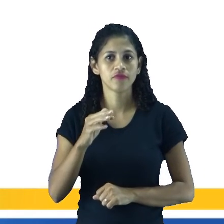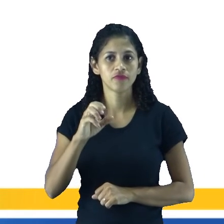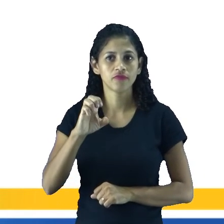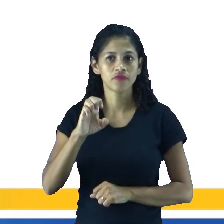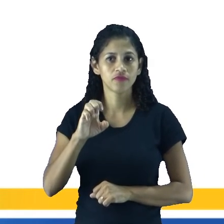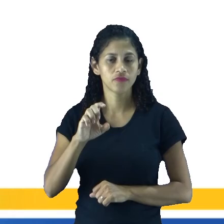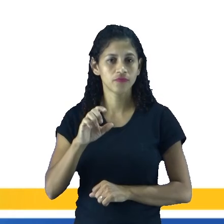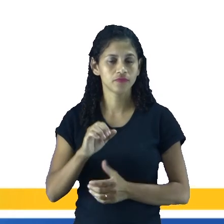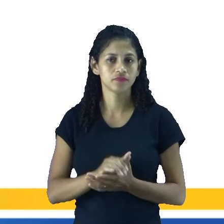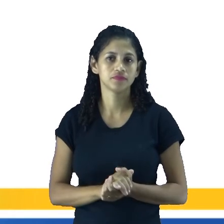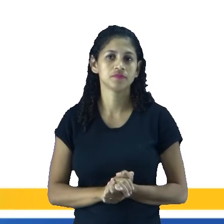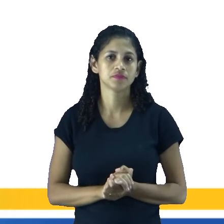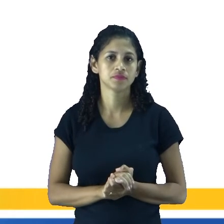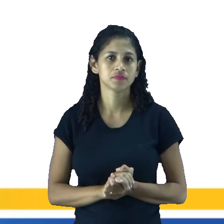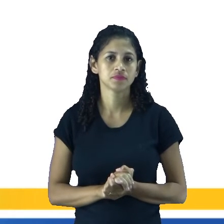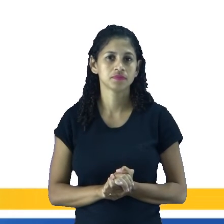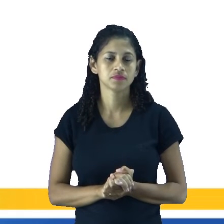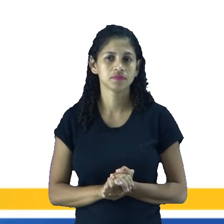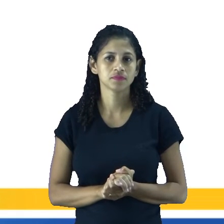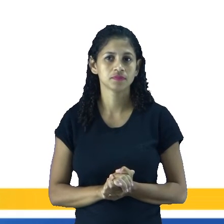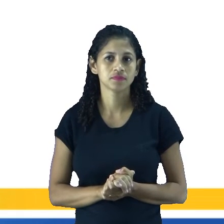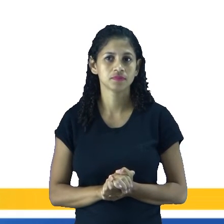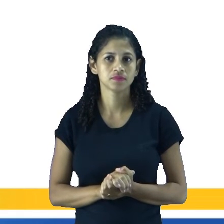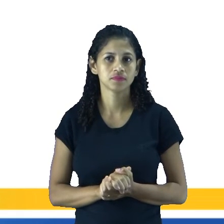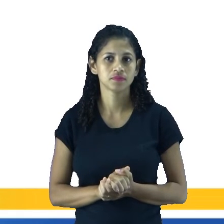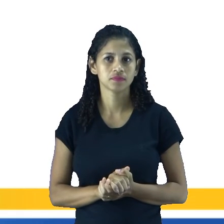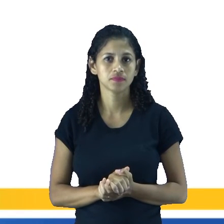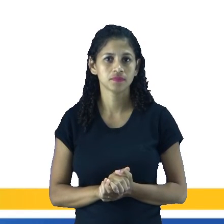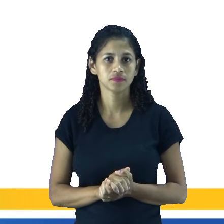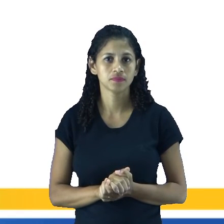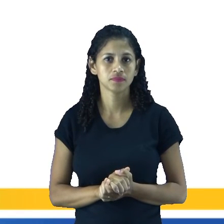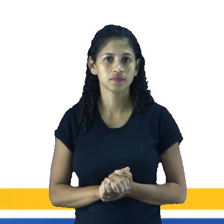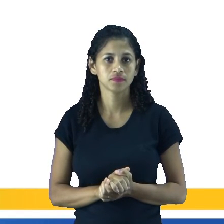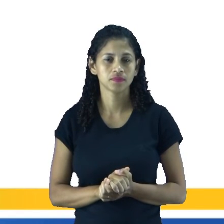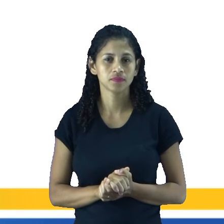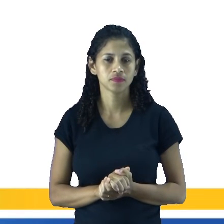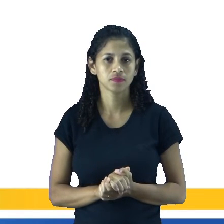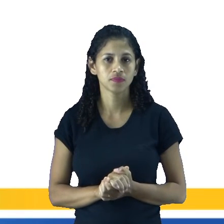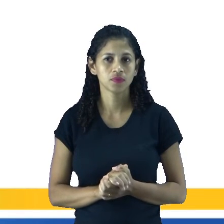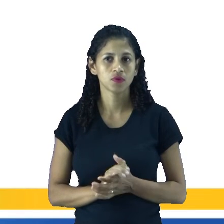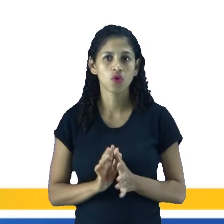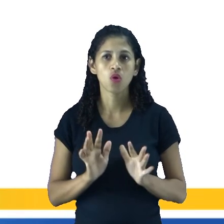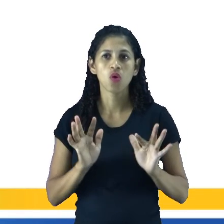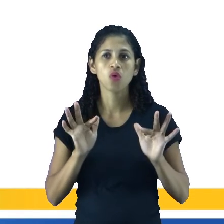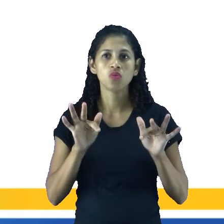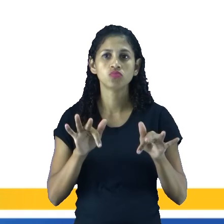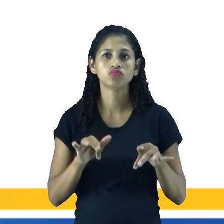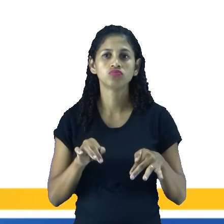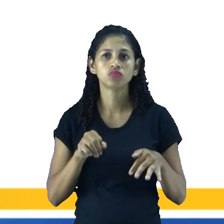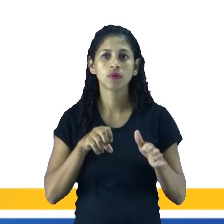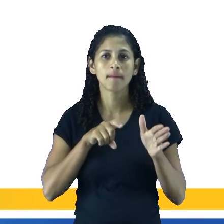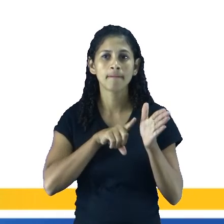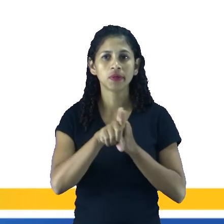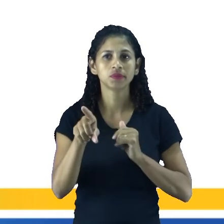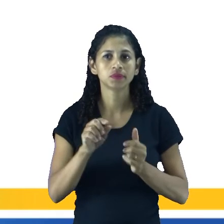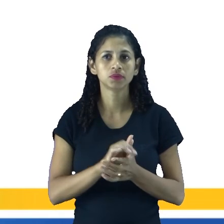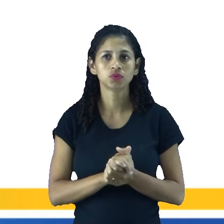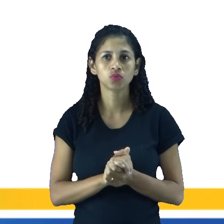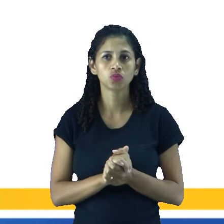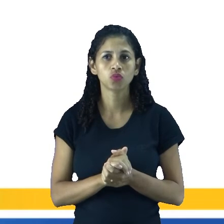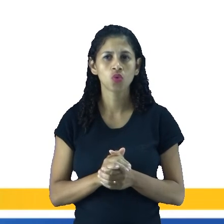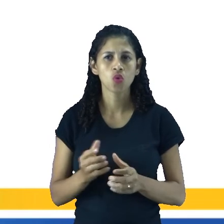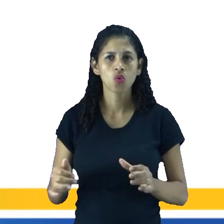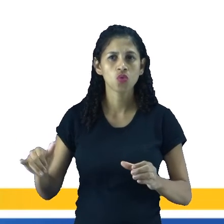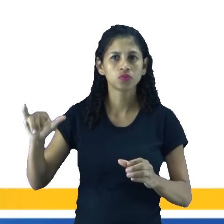por último pode ser feito a destilação. E a nossa última questão do dia diz o seguinte: com a adição